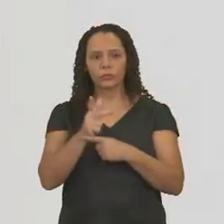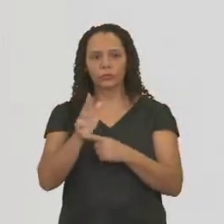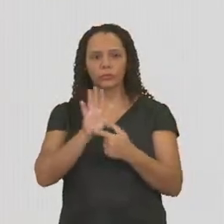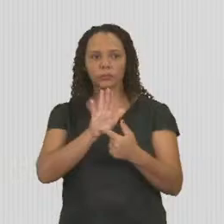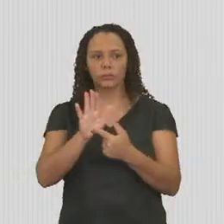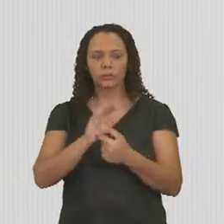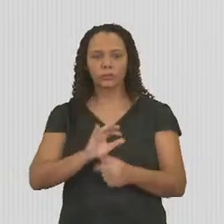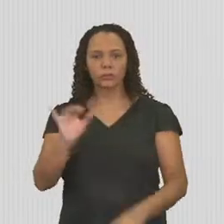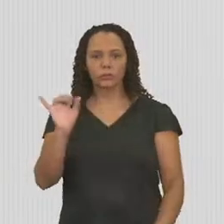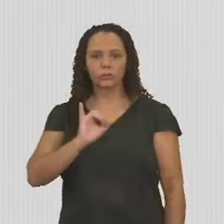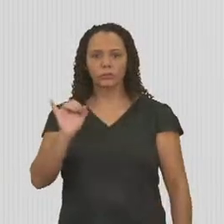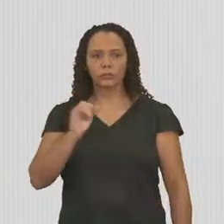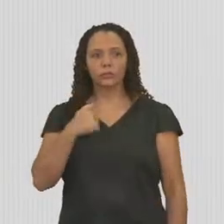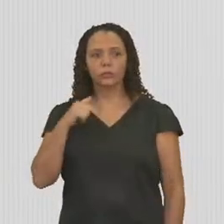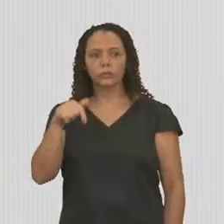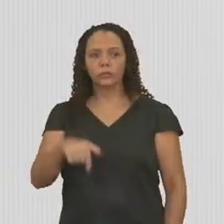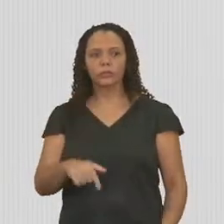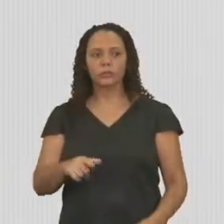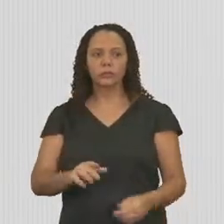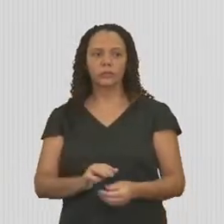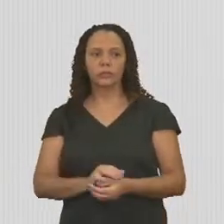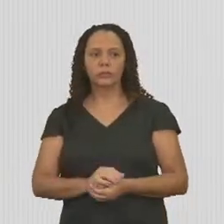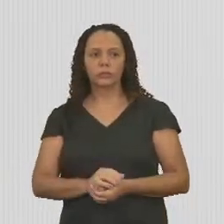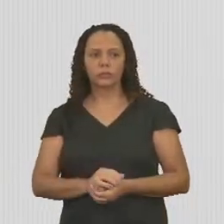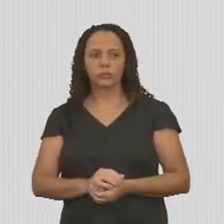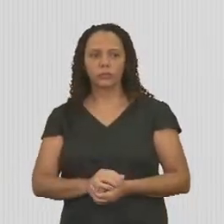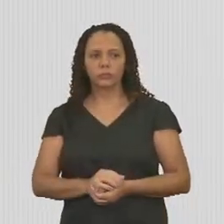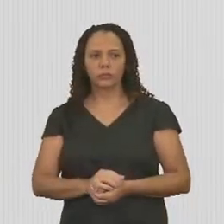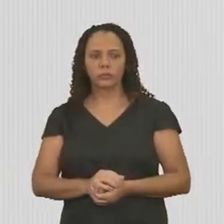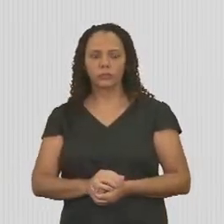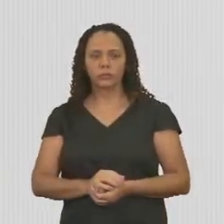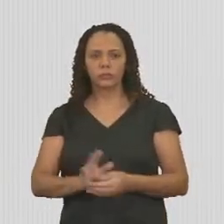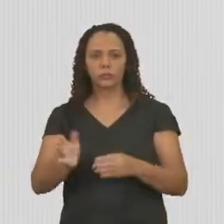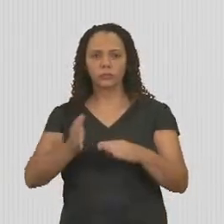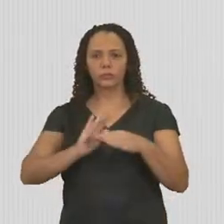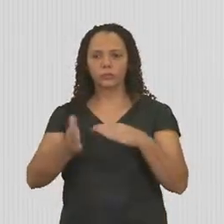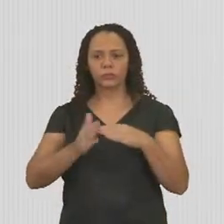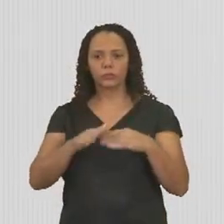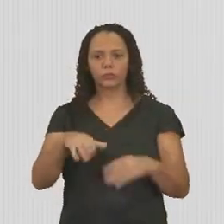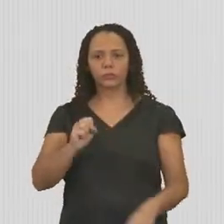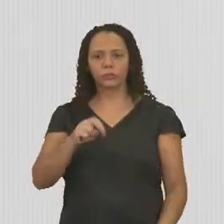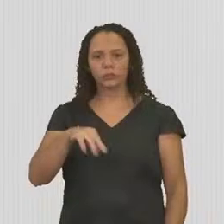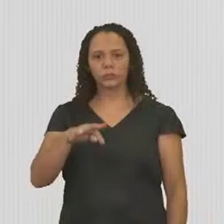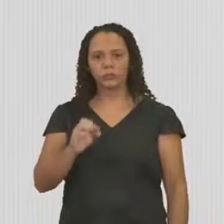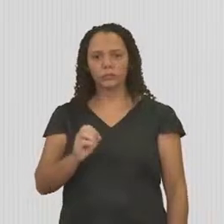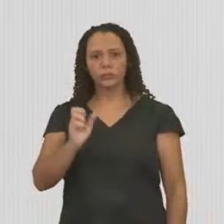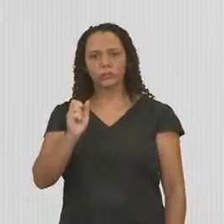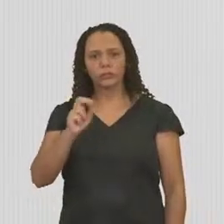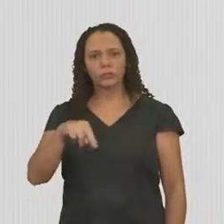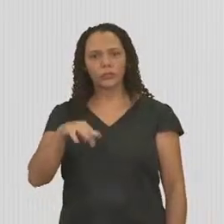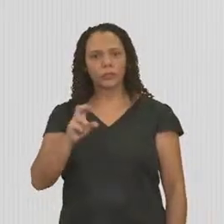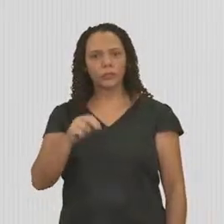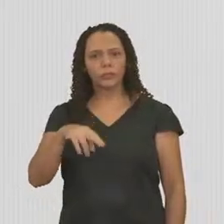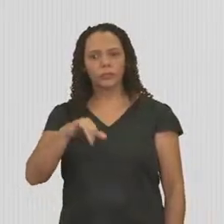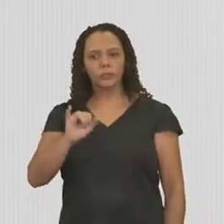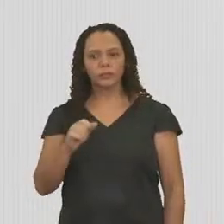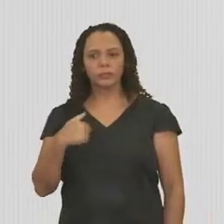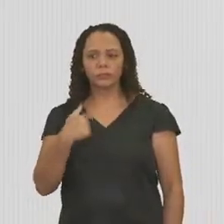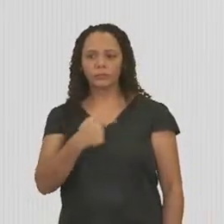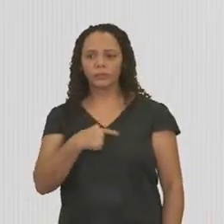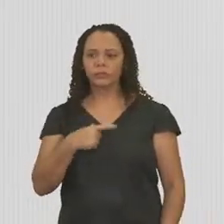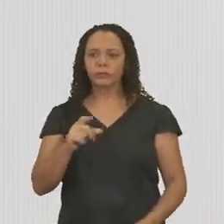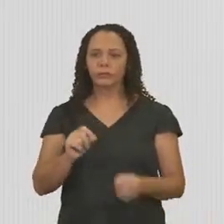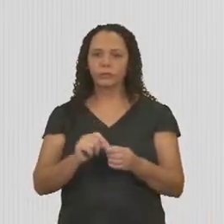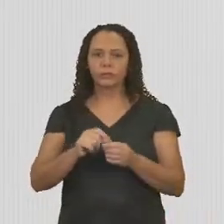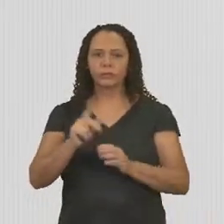Olá, pessoal. Estou aqui na quadra Zanoni, aqui no Parque Santo Antônio. A gente fez um projeto que está sendo votado